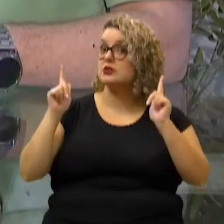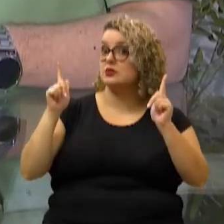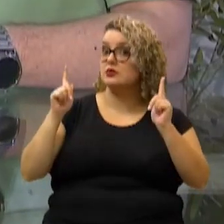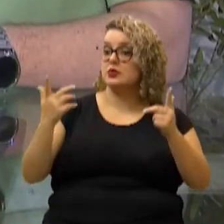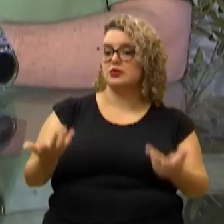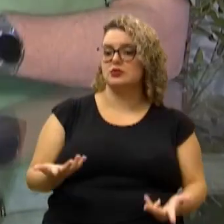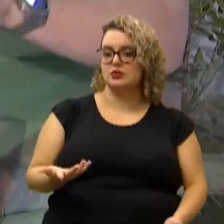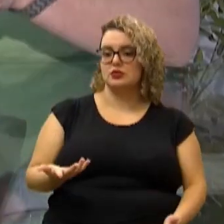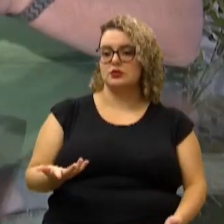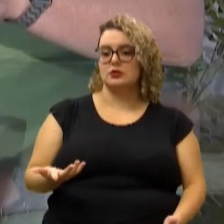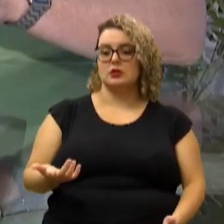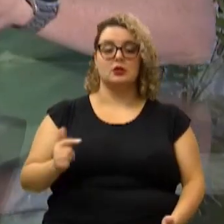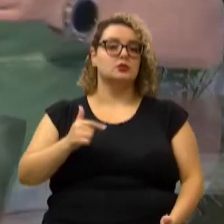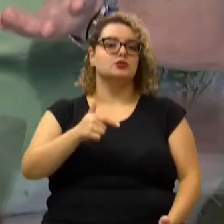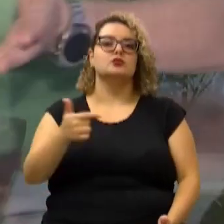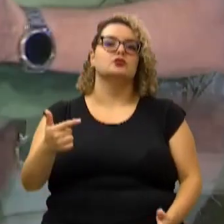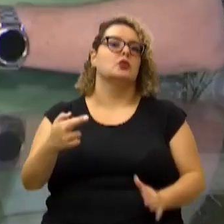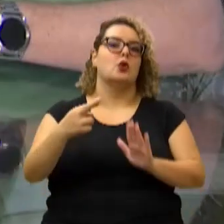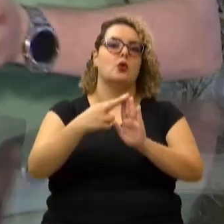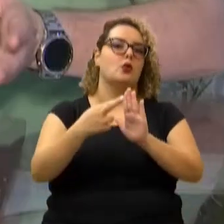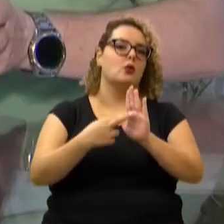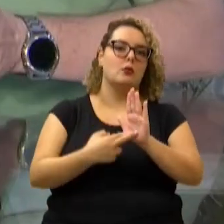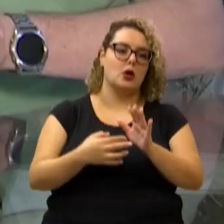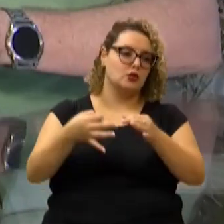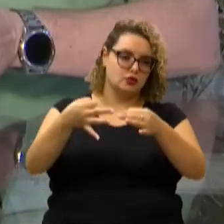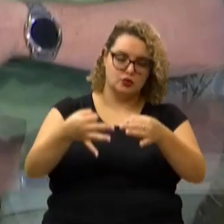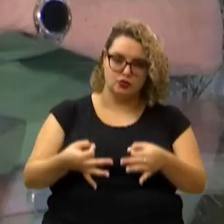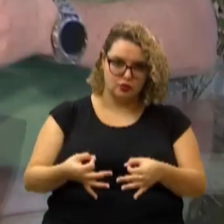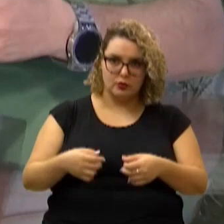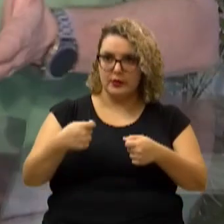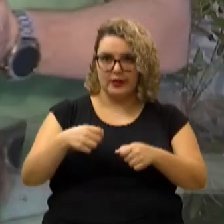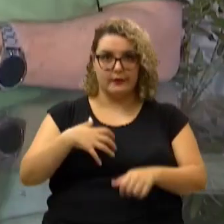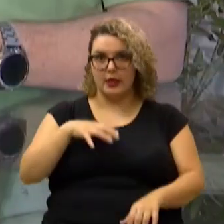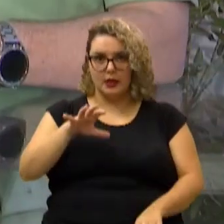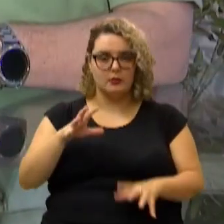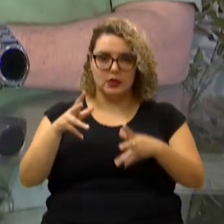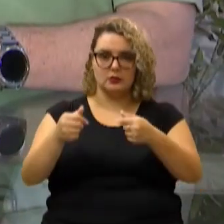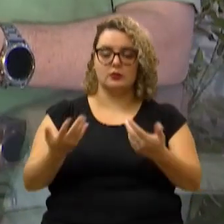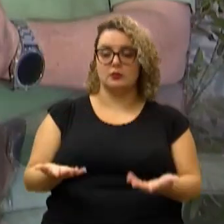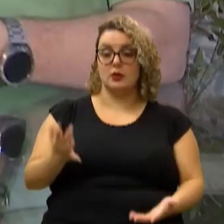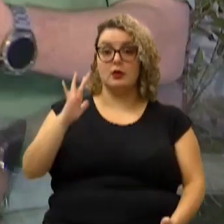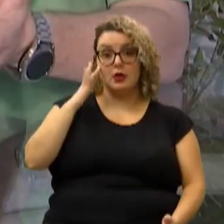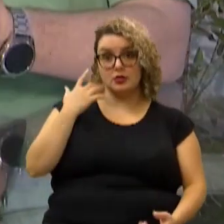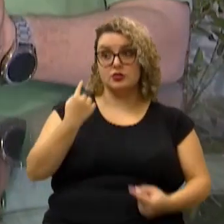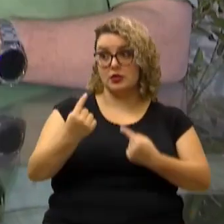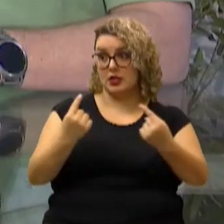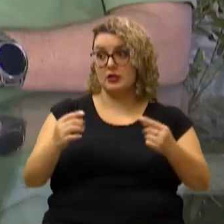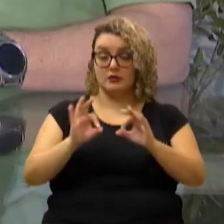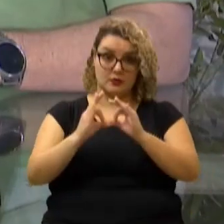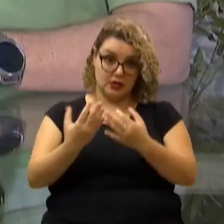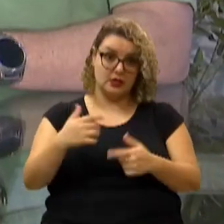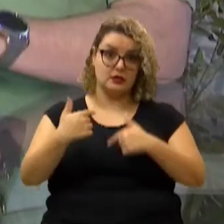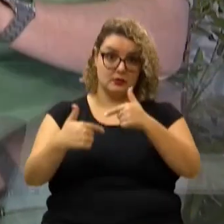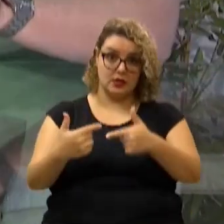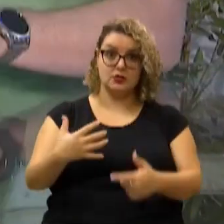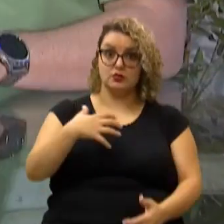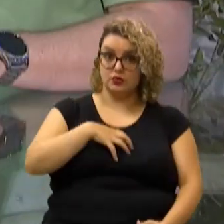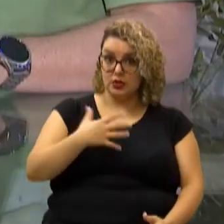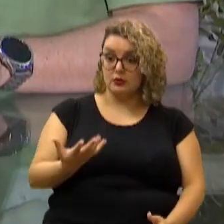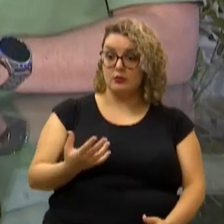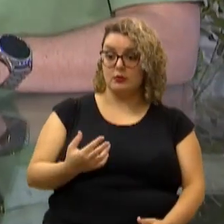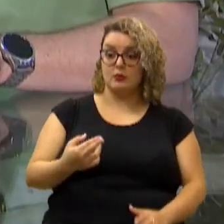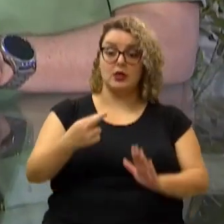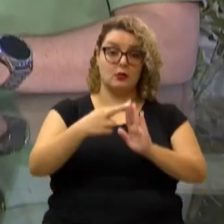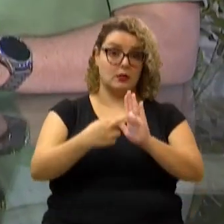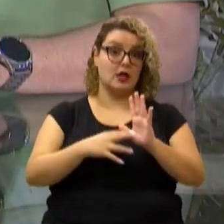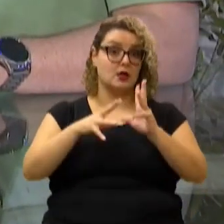precisa se divertir então assim não existe uma regra justa que tem que ser assim para todo mundo eu acho que cada família trabalha de um jeito mas